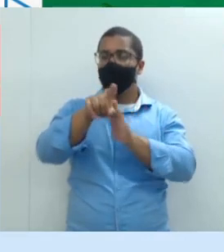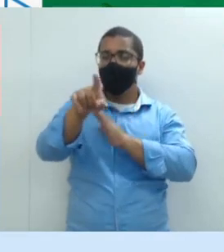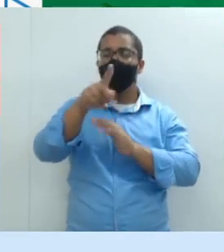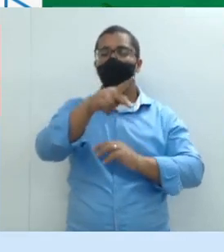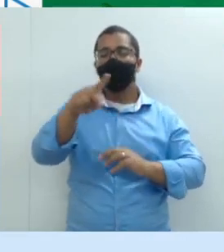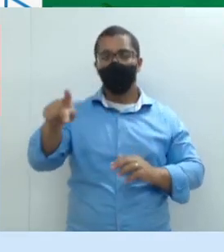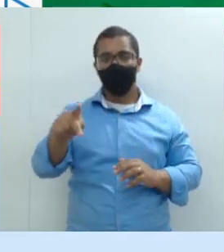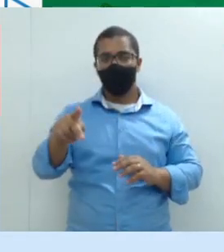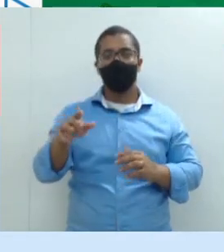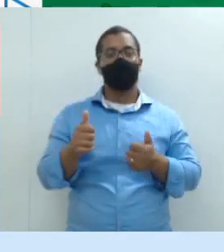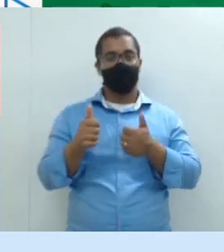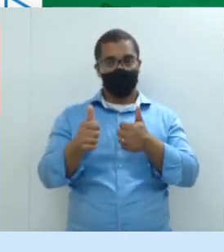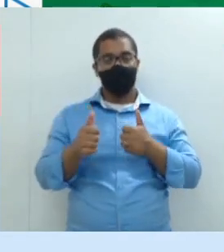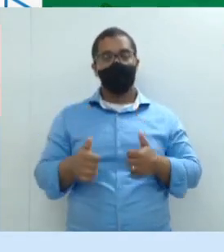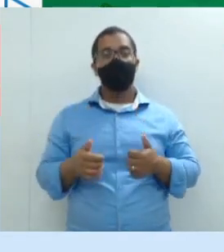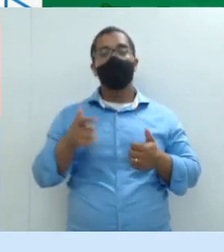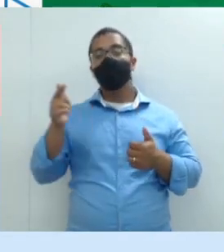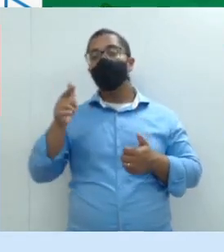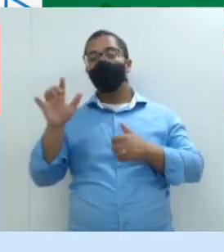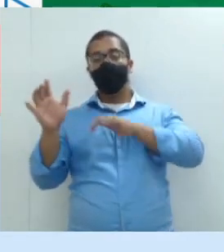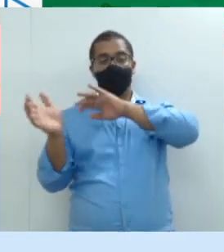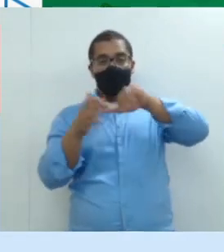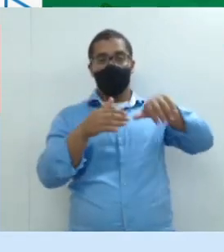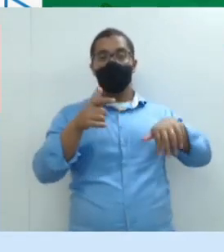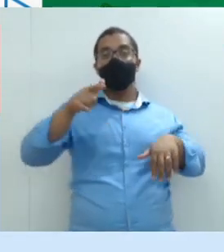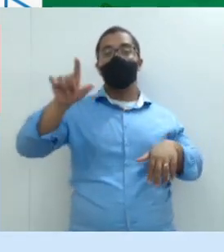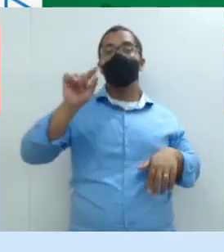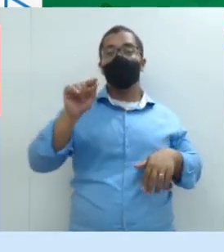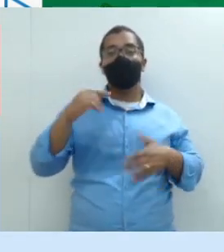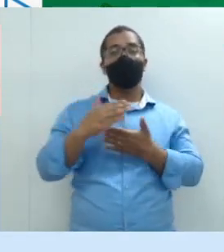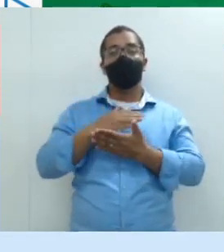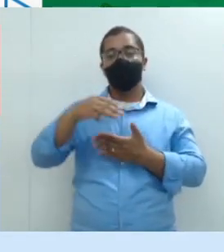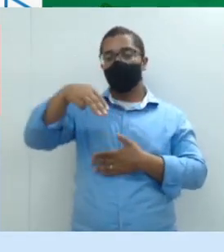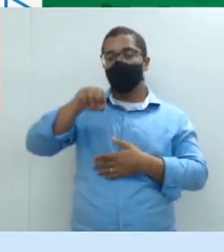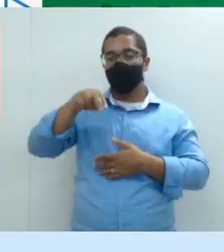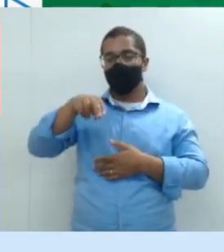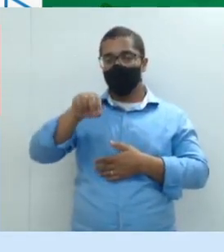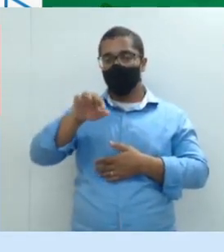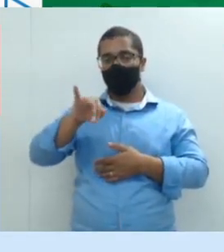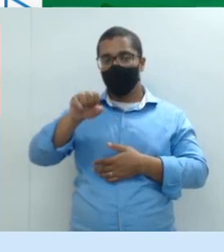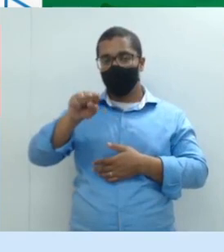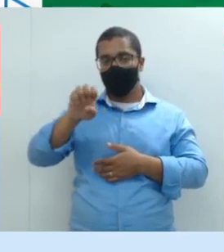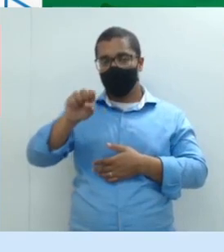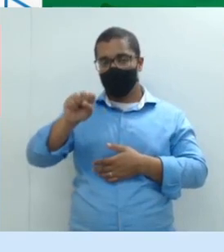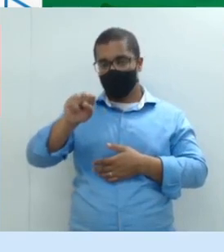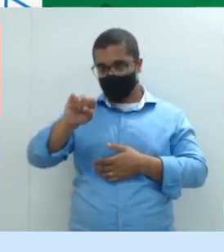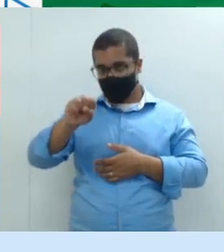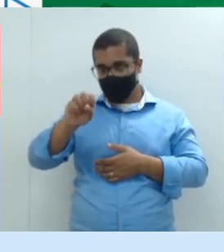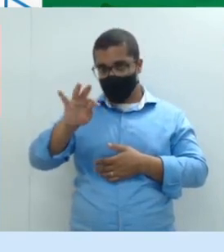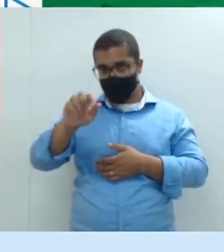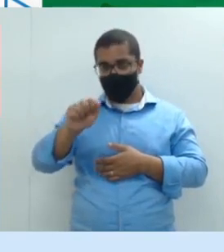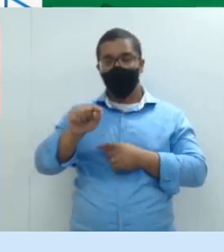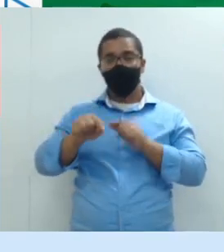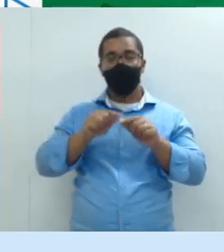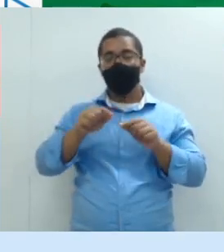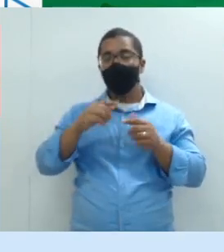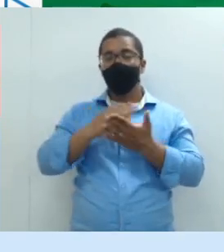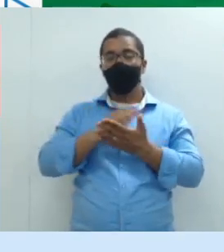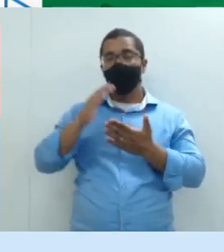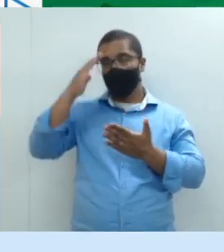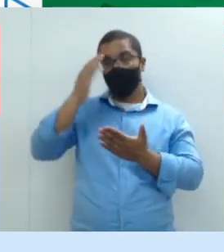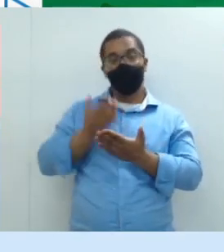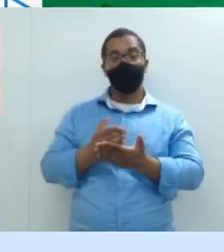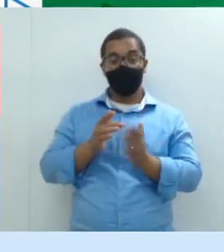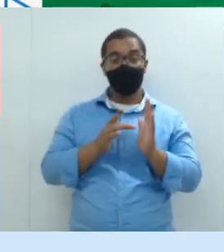chamados monofisistas. Esses daqui acreditavam que Jesus nunca havia sido humano, apenas um espírito, né?